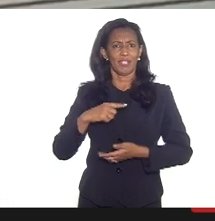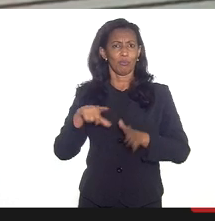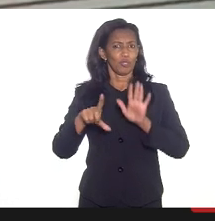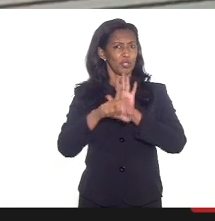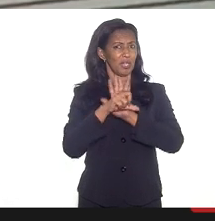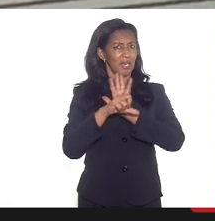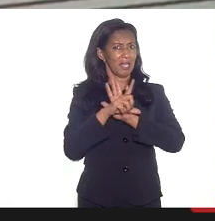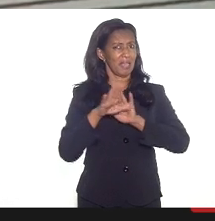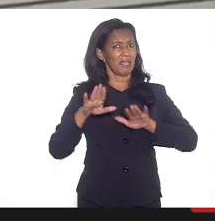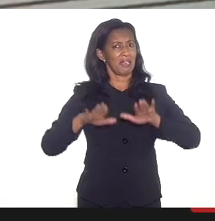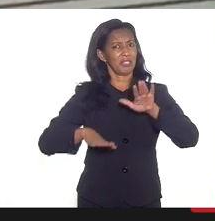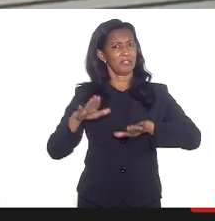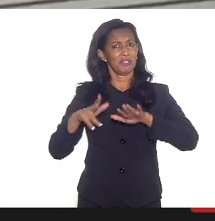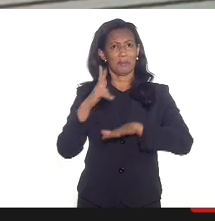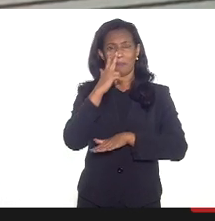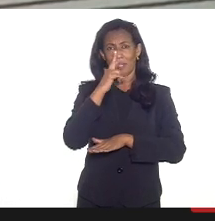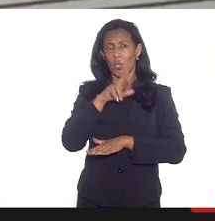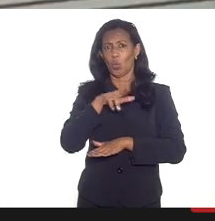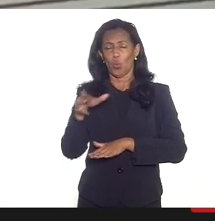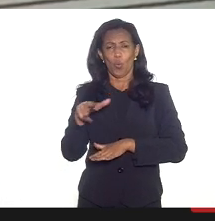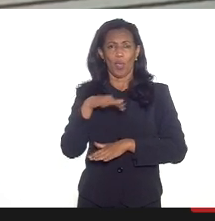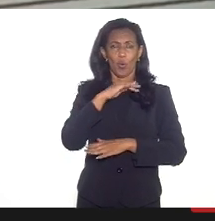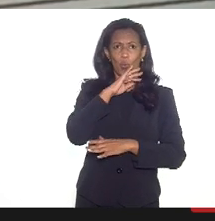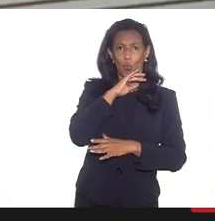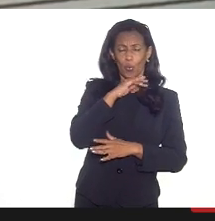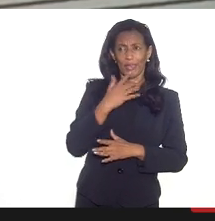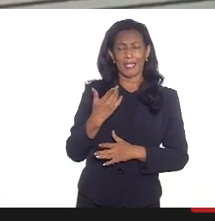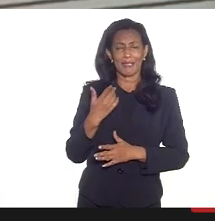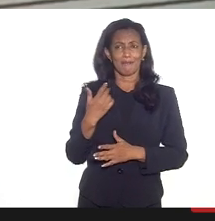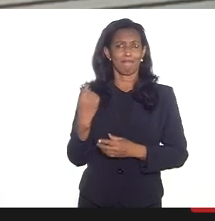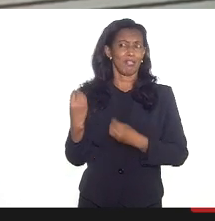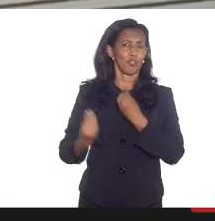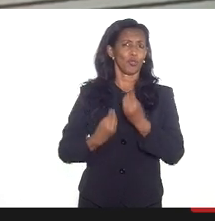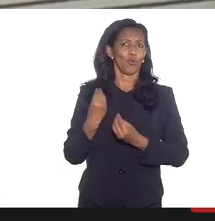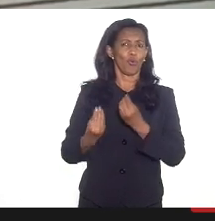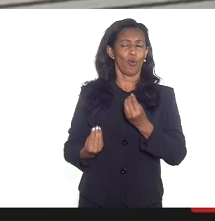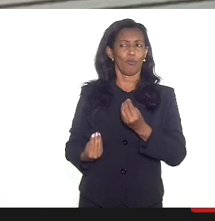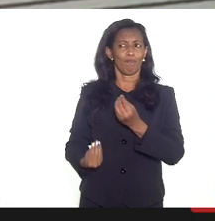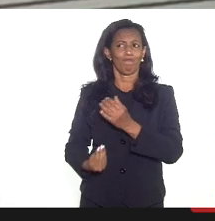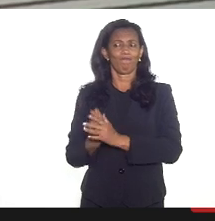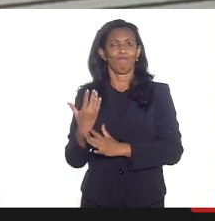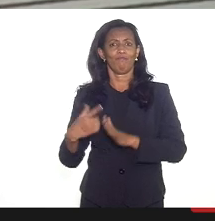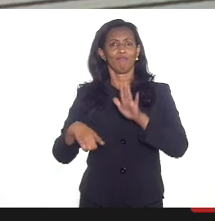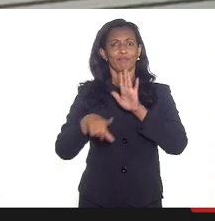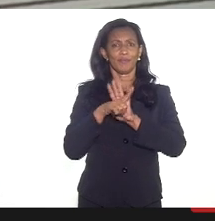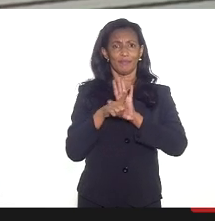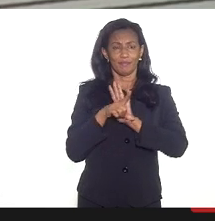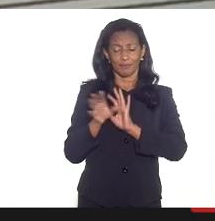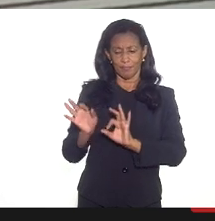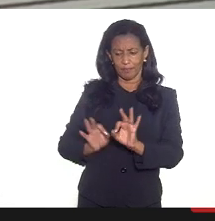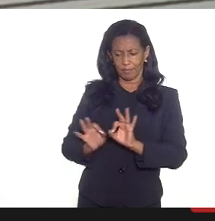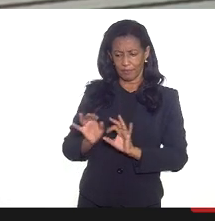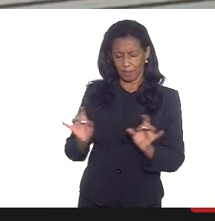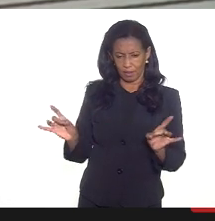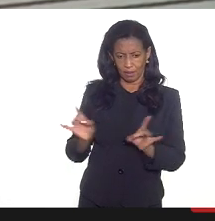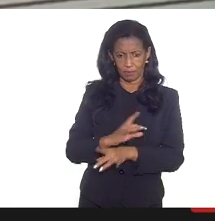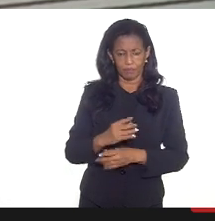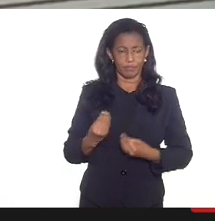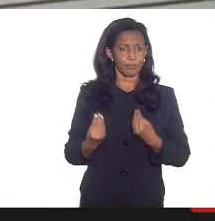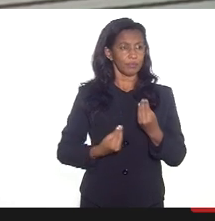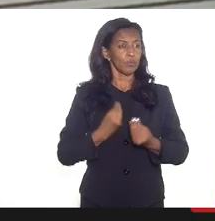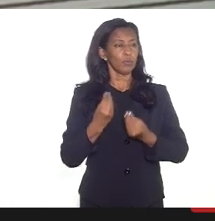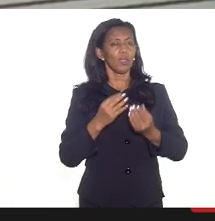gente tem a dificuldade maior é na efetividade dessas leis, como é que elas se realizam no plano concreto, né? Como é que